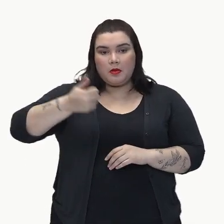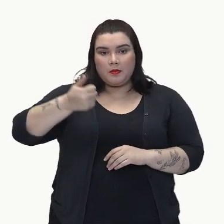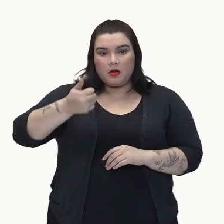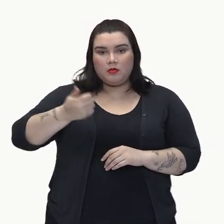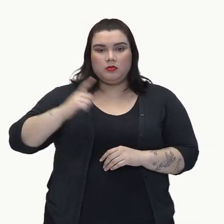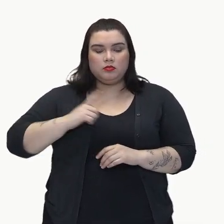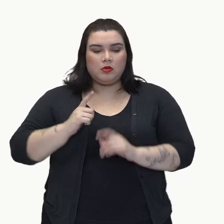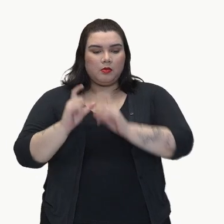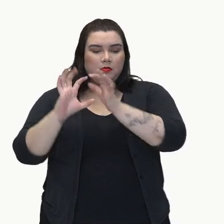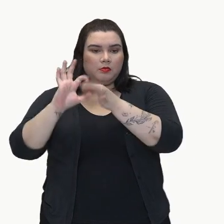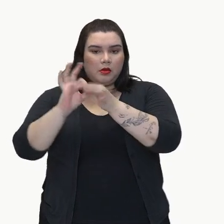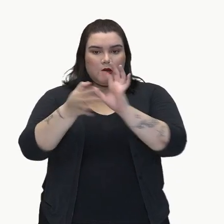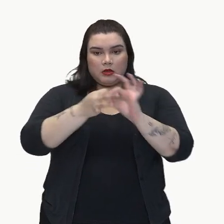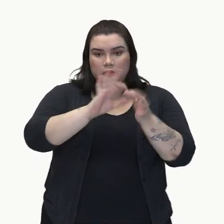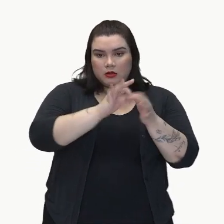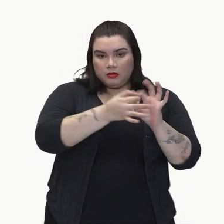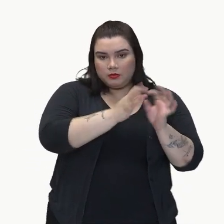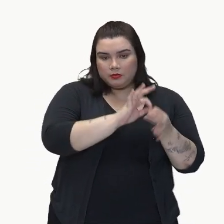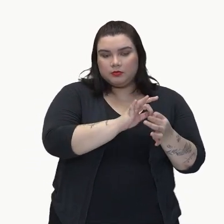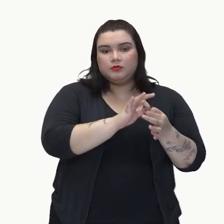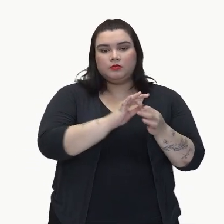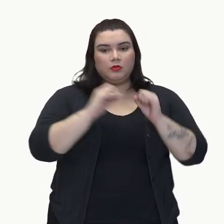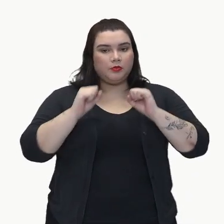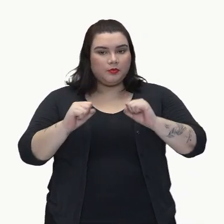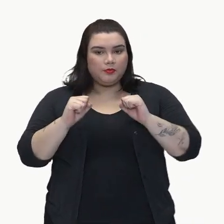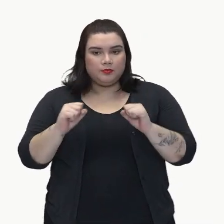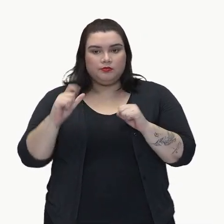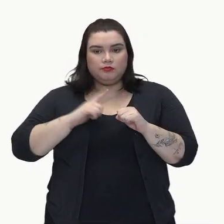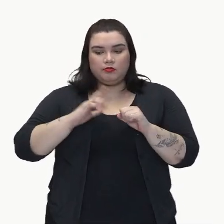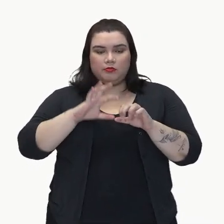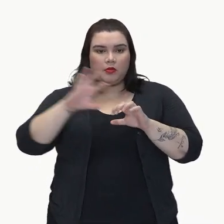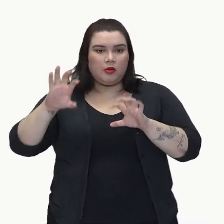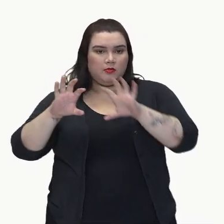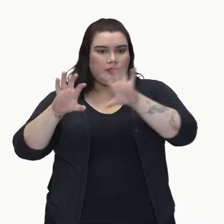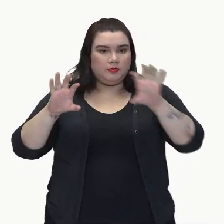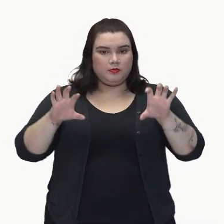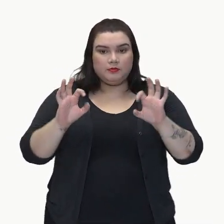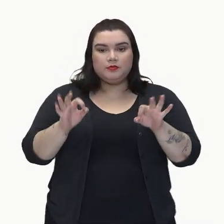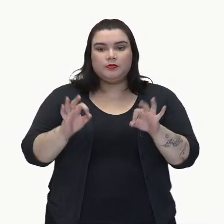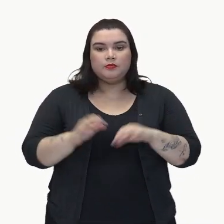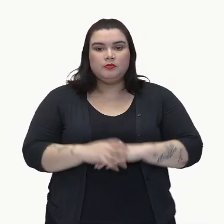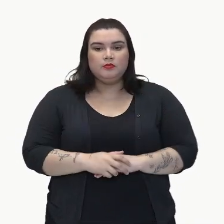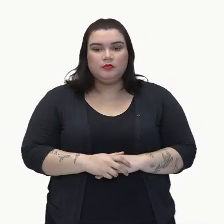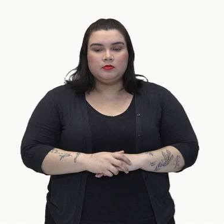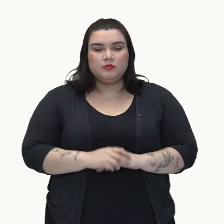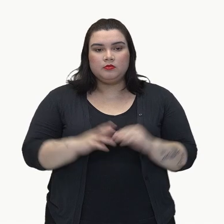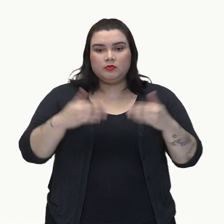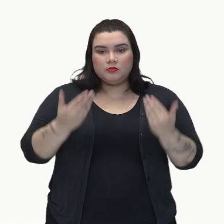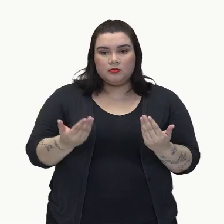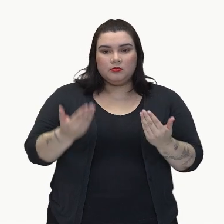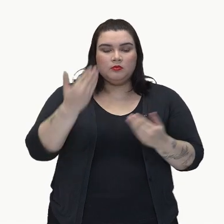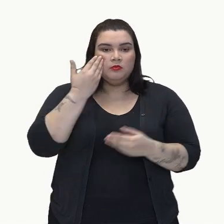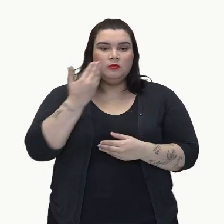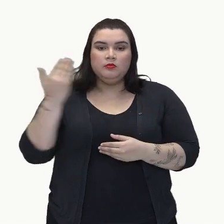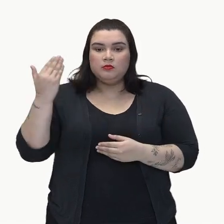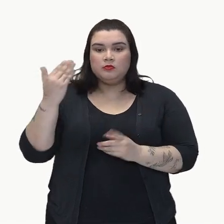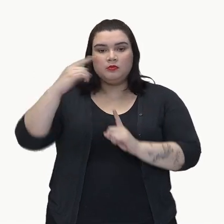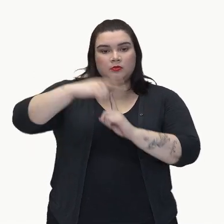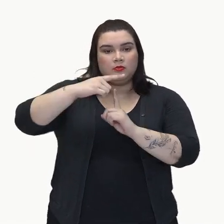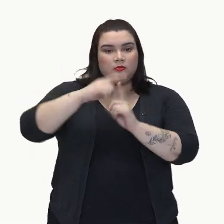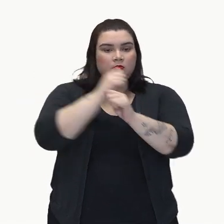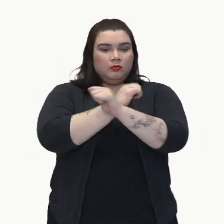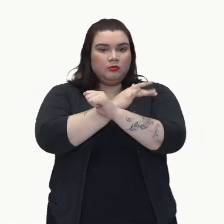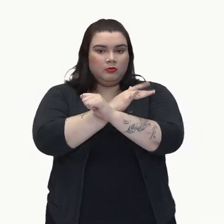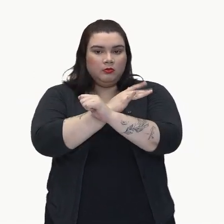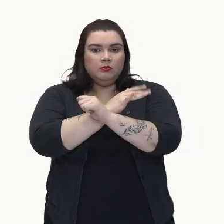em uma extremidade quanto em outra extremidade. Então, aqui, ó, esse daqui é um ácido